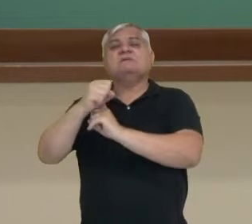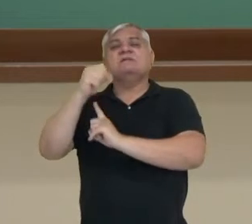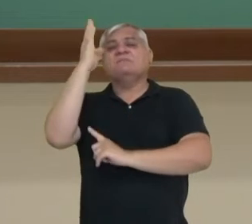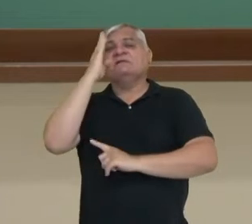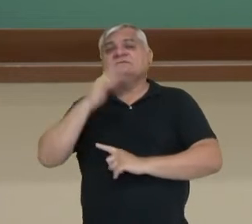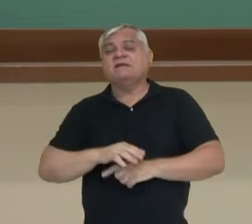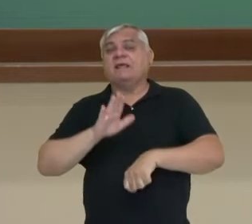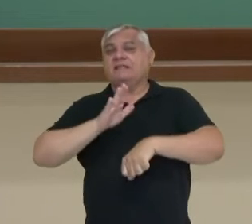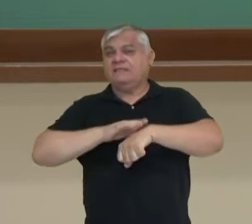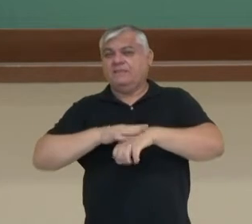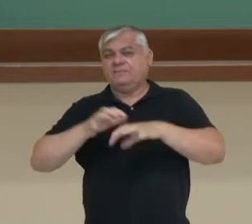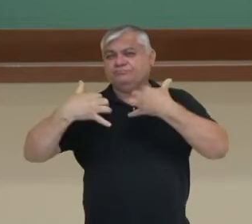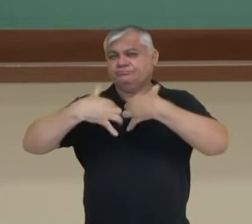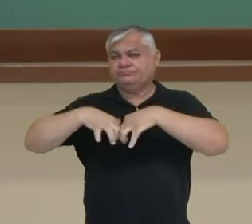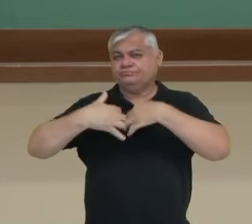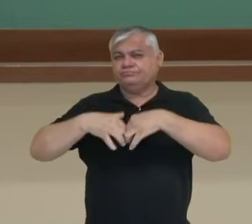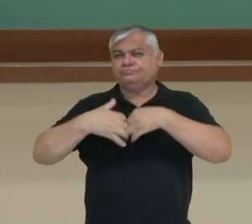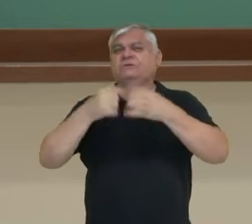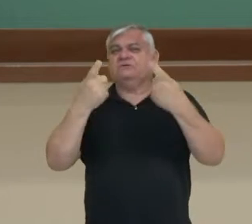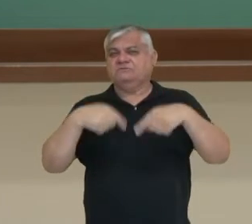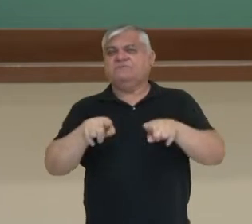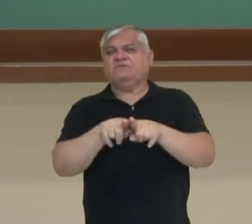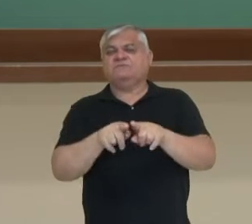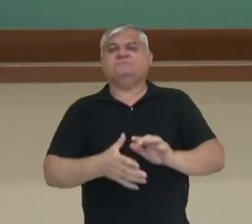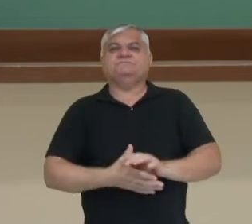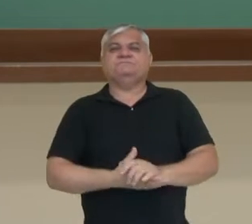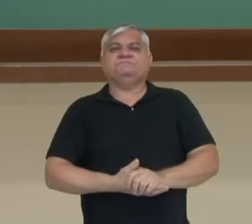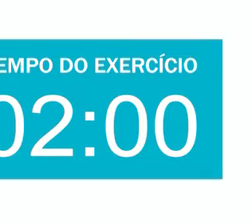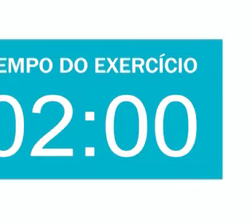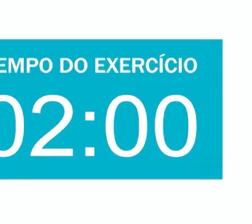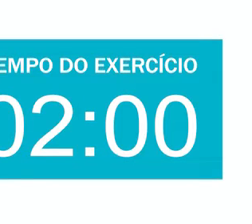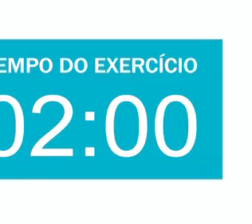Vocês vão ter um tempinho aí para pensar e eu já retorno.